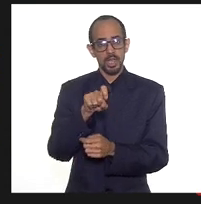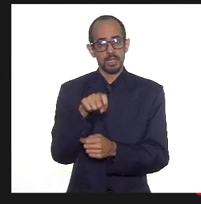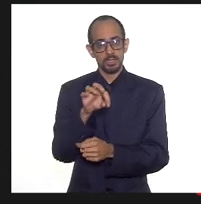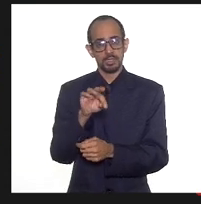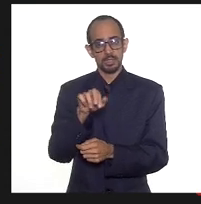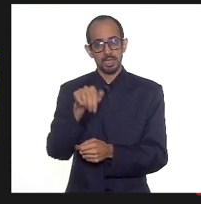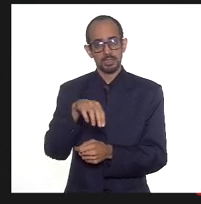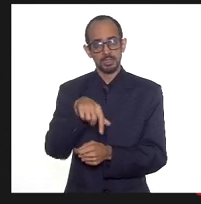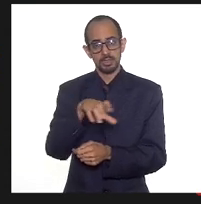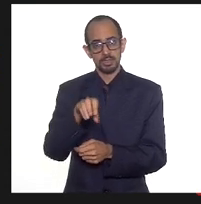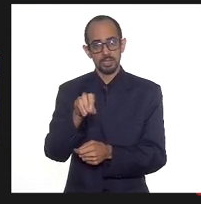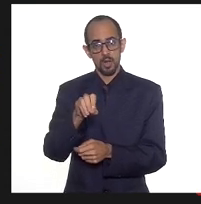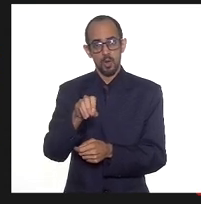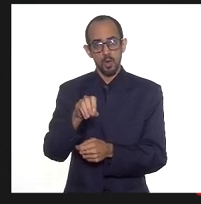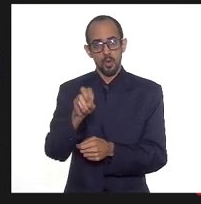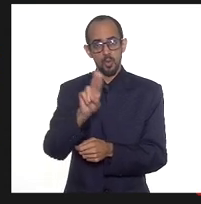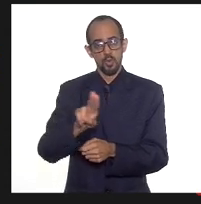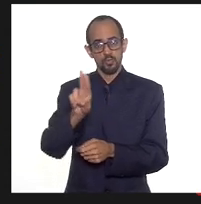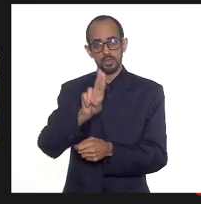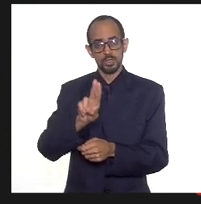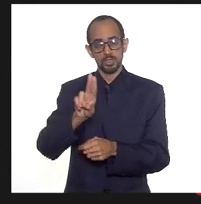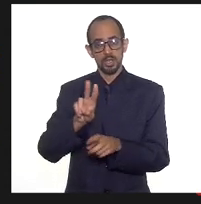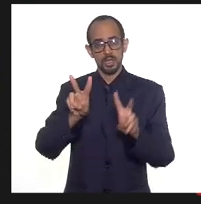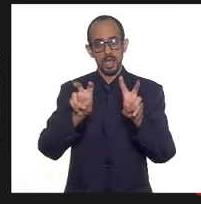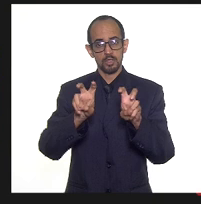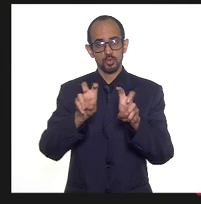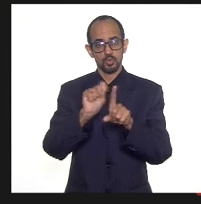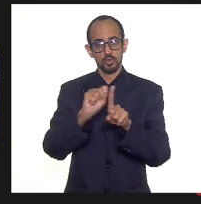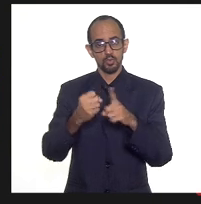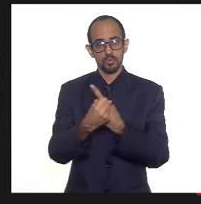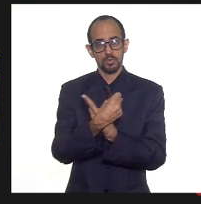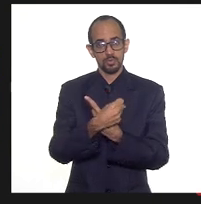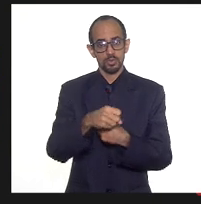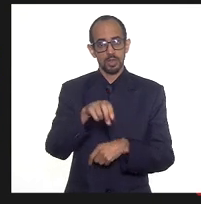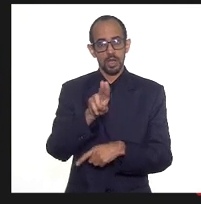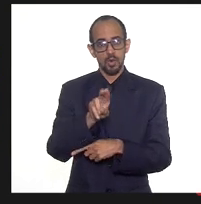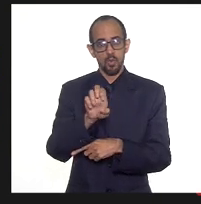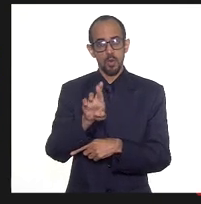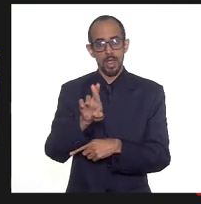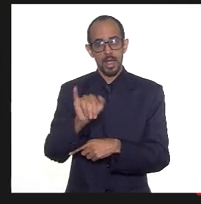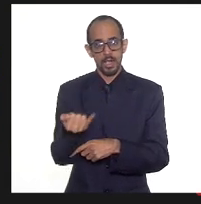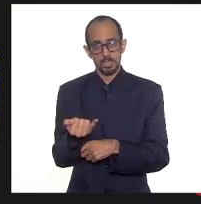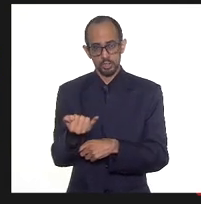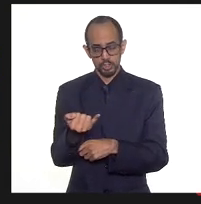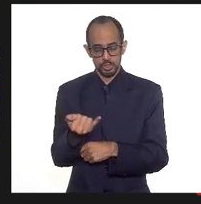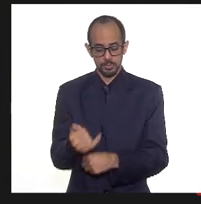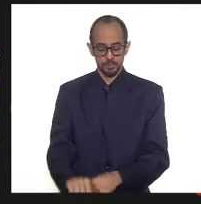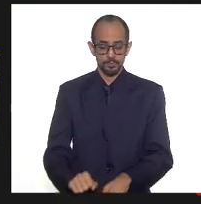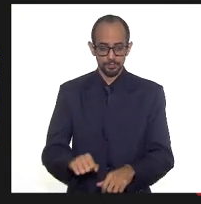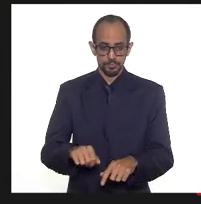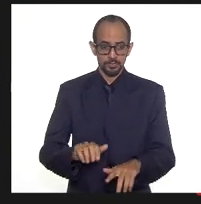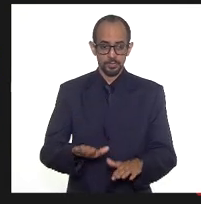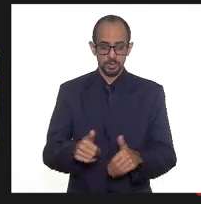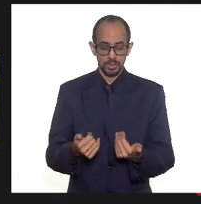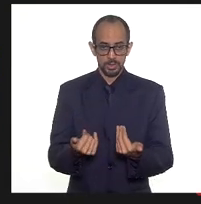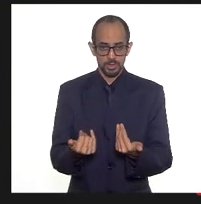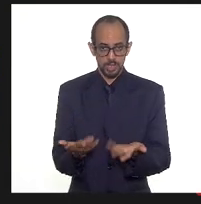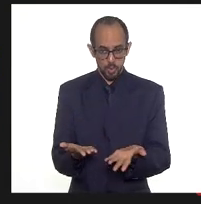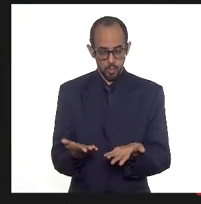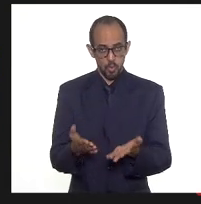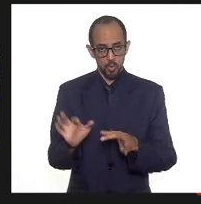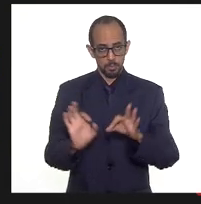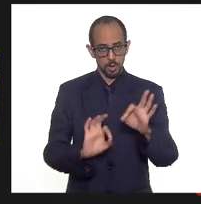de Extensão Universitária e Assuntos Comunitários da UENF. Portanto, como a Ana Paula bem ressaltou, um